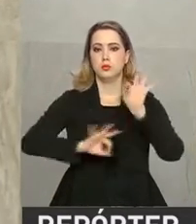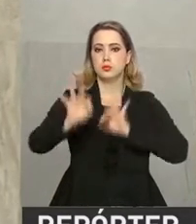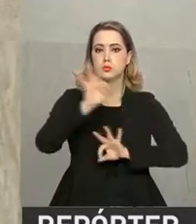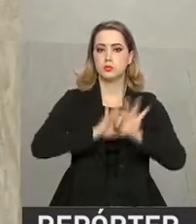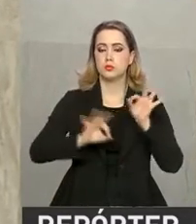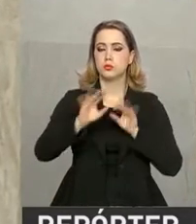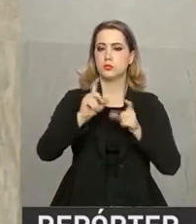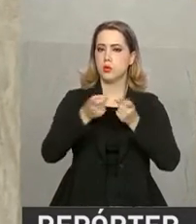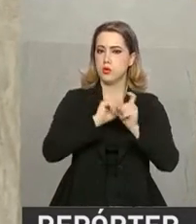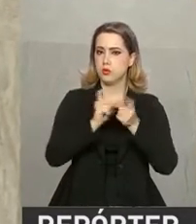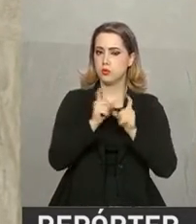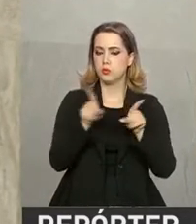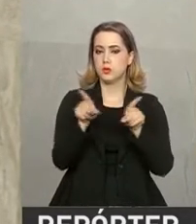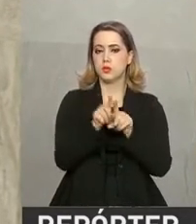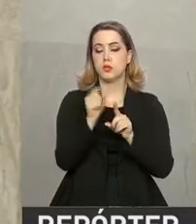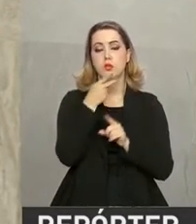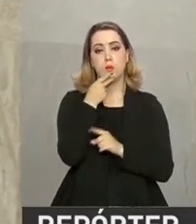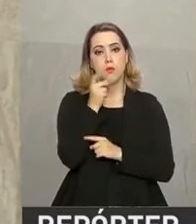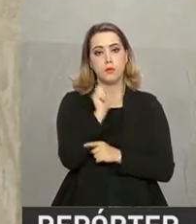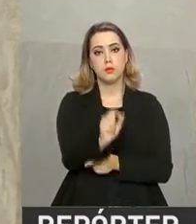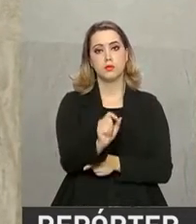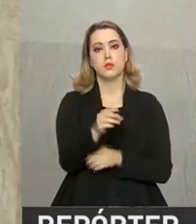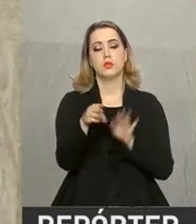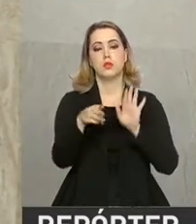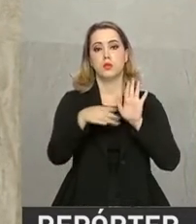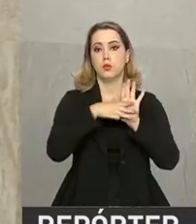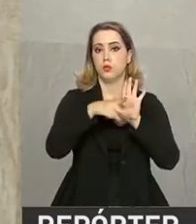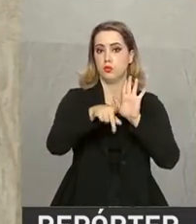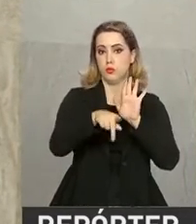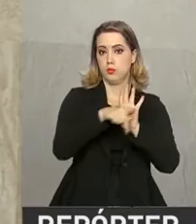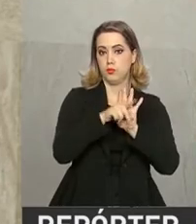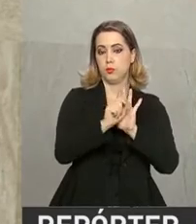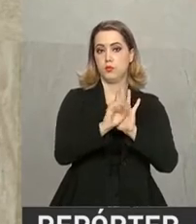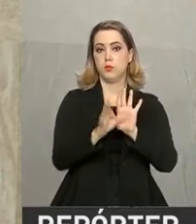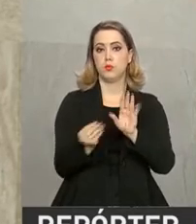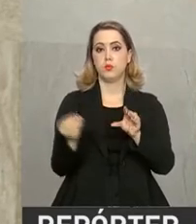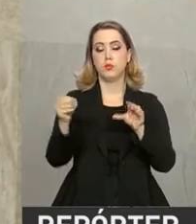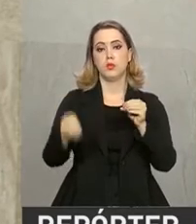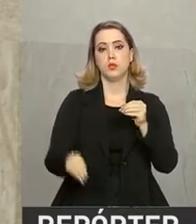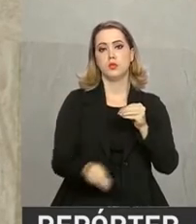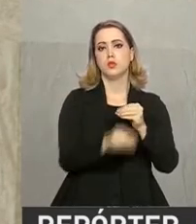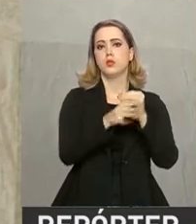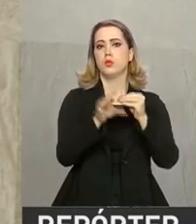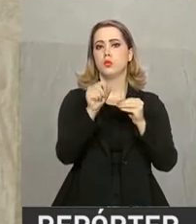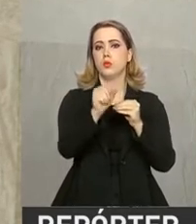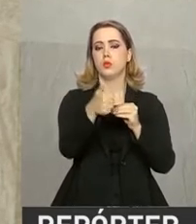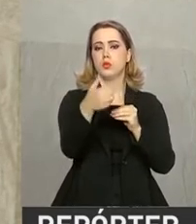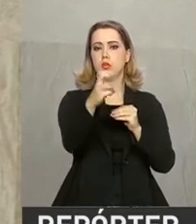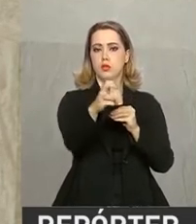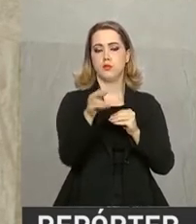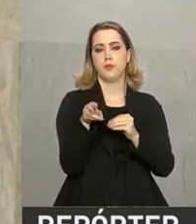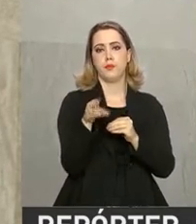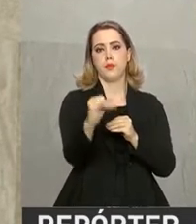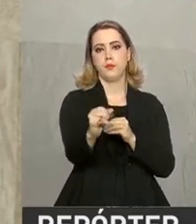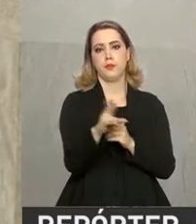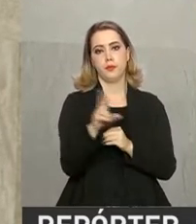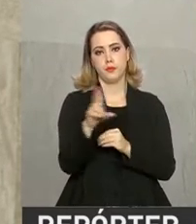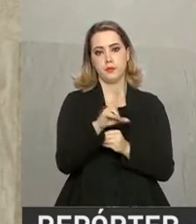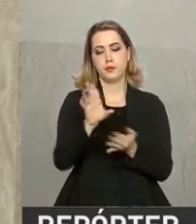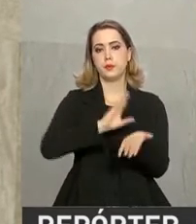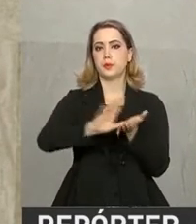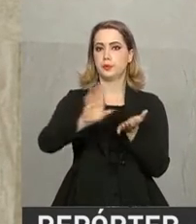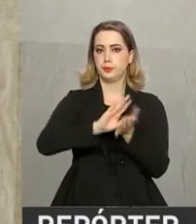gestão diogo nogueira disse que a medida provisória vai implementar cerca de 15 bilhões de reais em investimentos nas